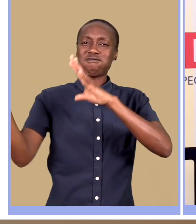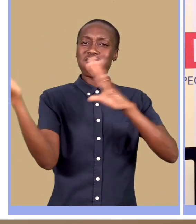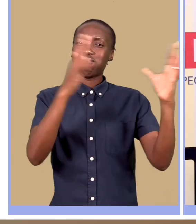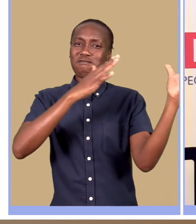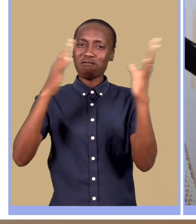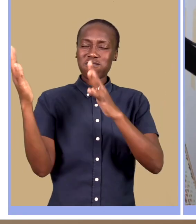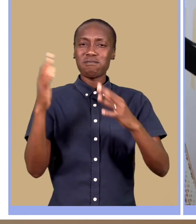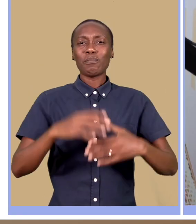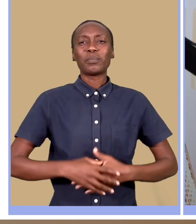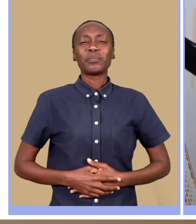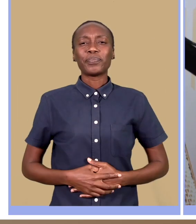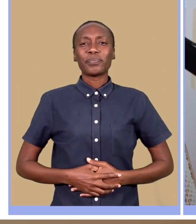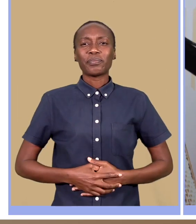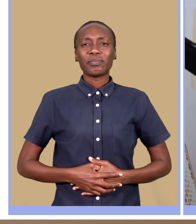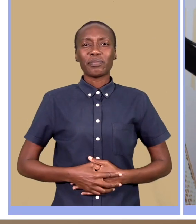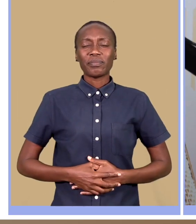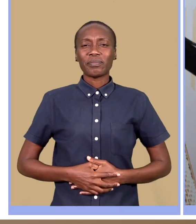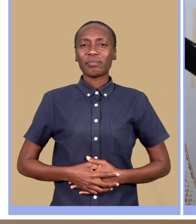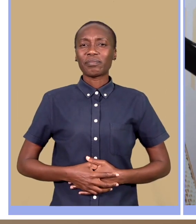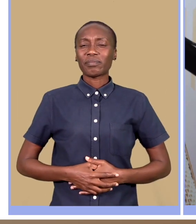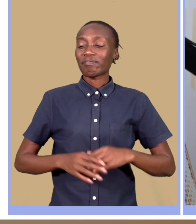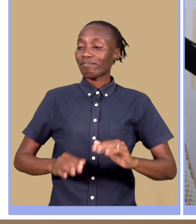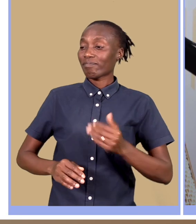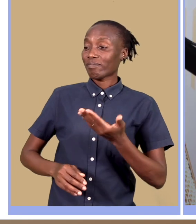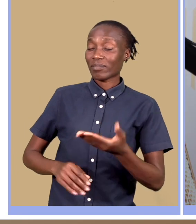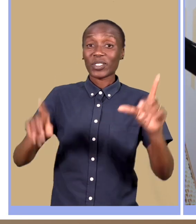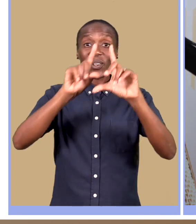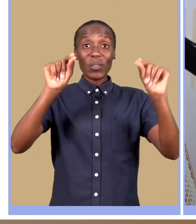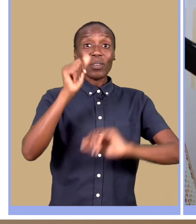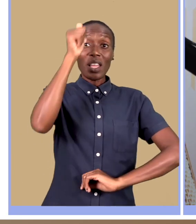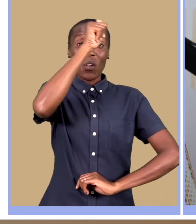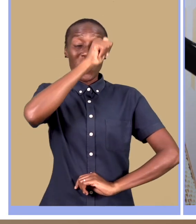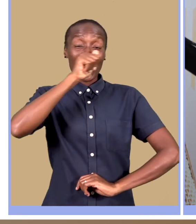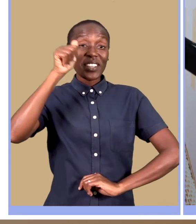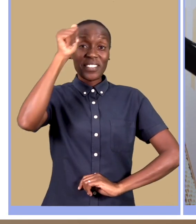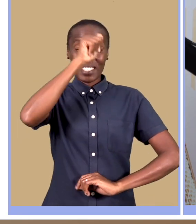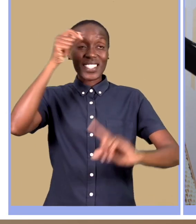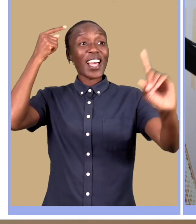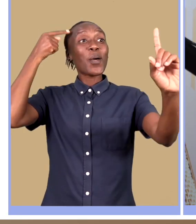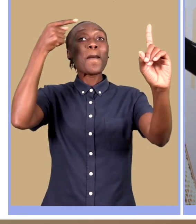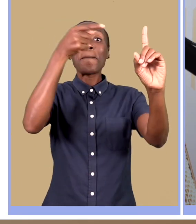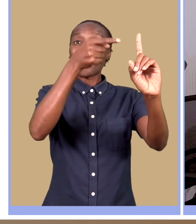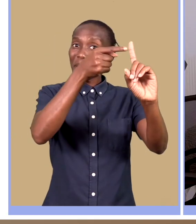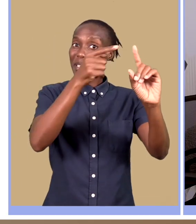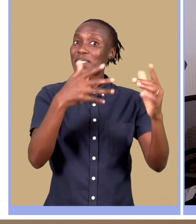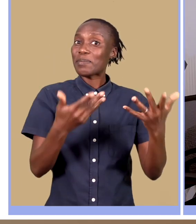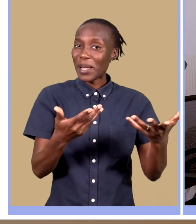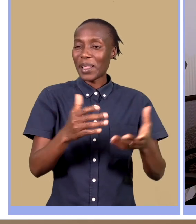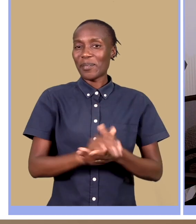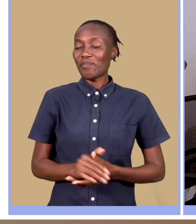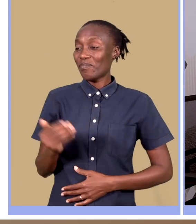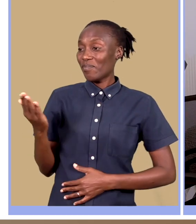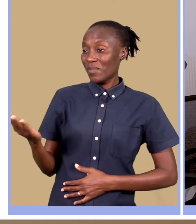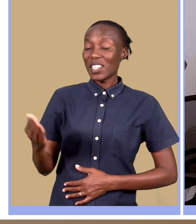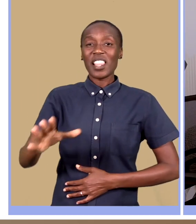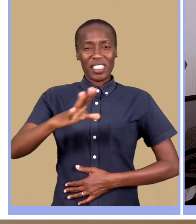climáticas? Bom, primeiro, eu Eu tenho... falo Sim, muito sim. mais nas academias, neste caso. Sim, eu tenho experiência direta